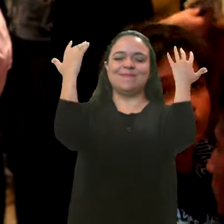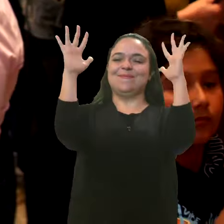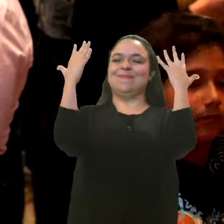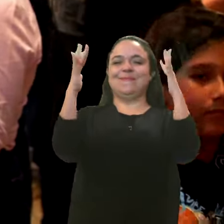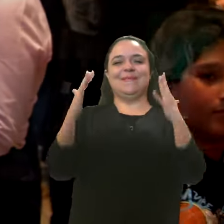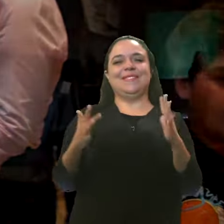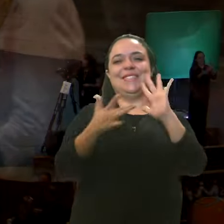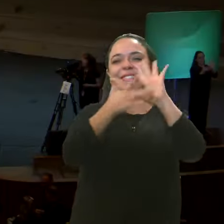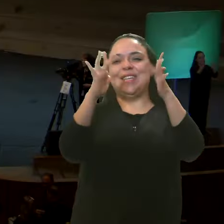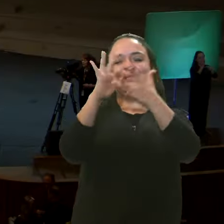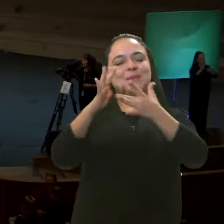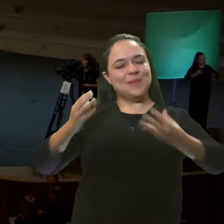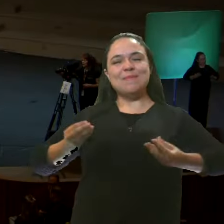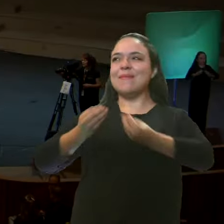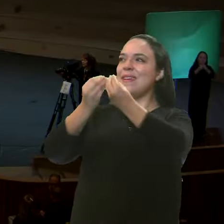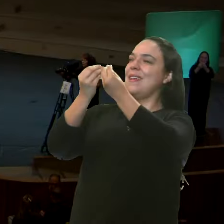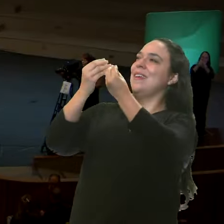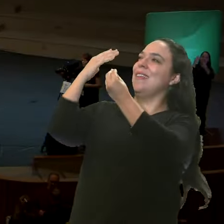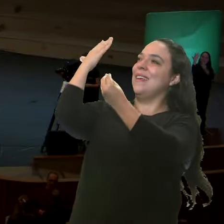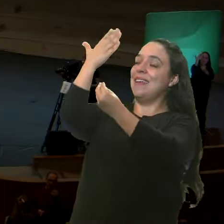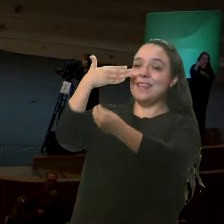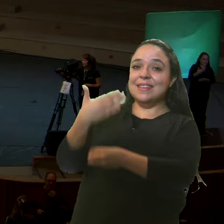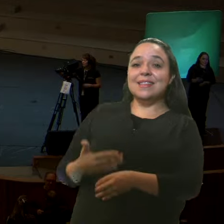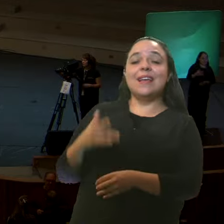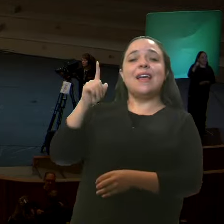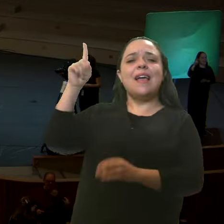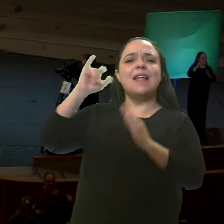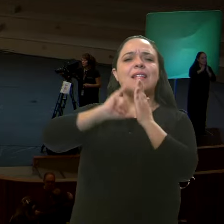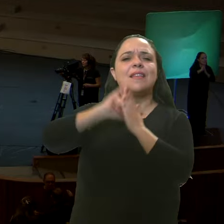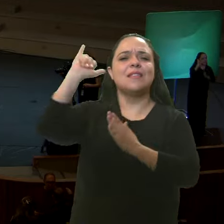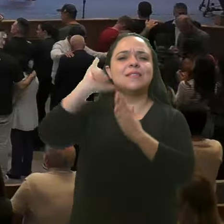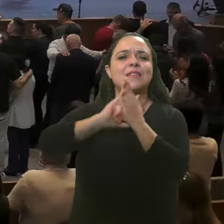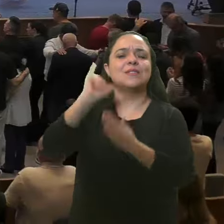vez, Ele merece. Ele é o nosso intercessor, Ele é o nosso